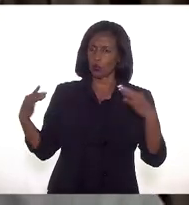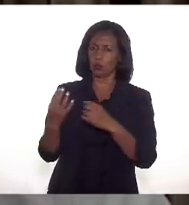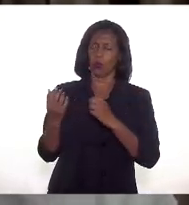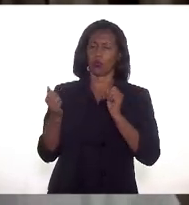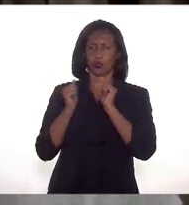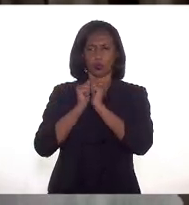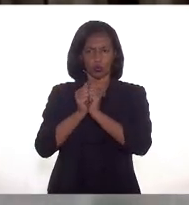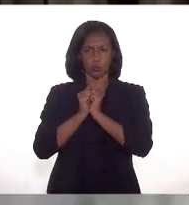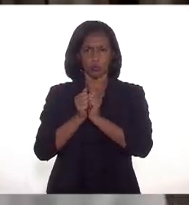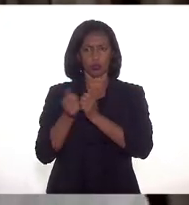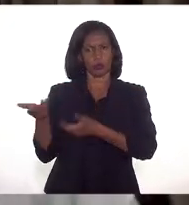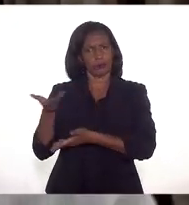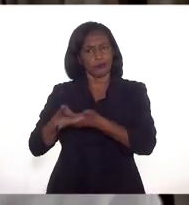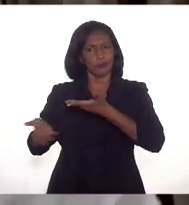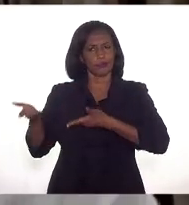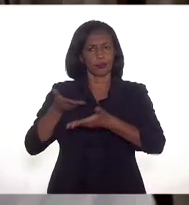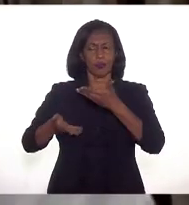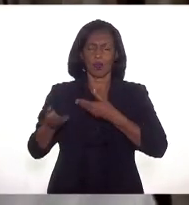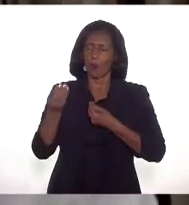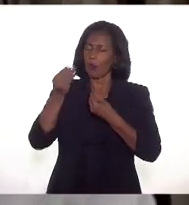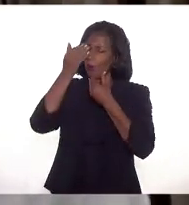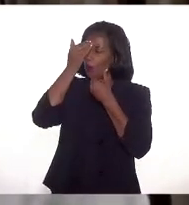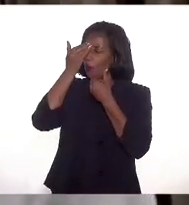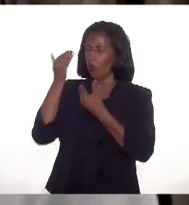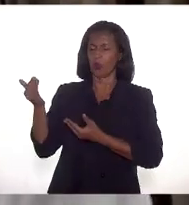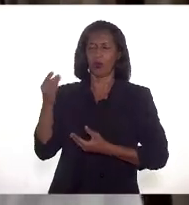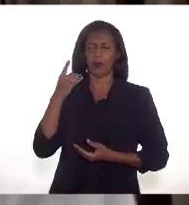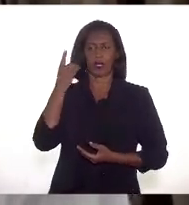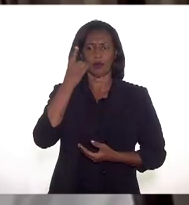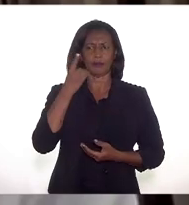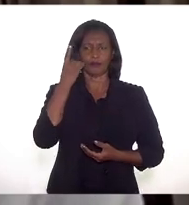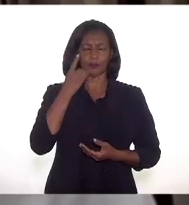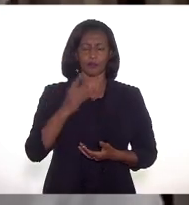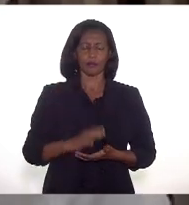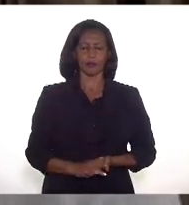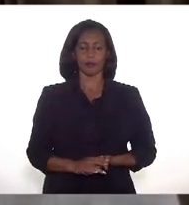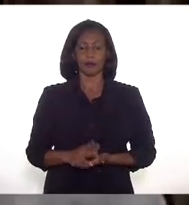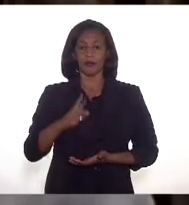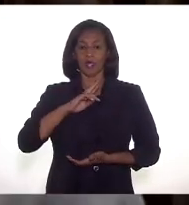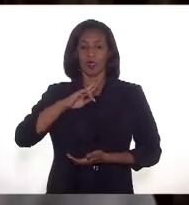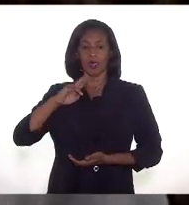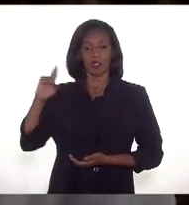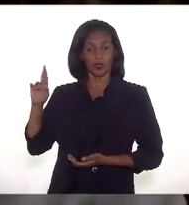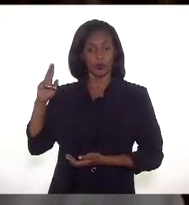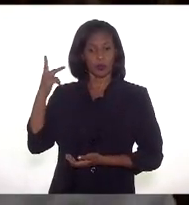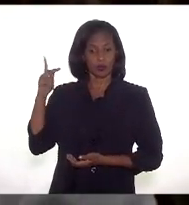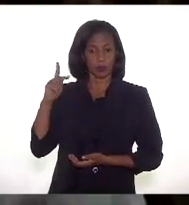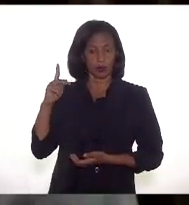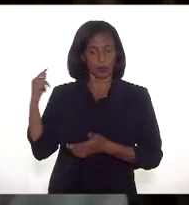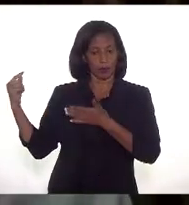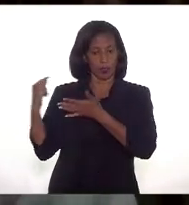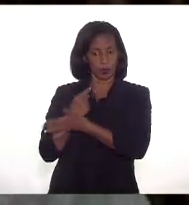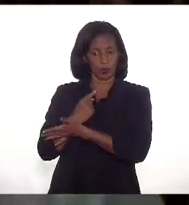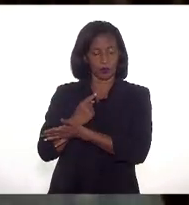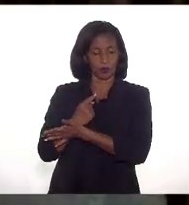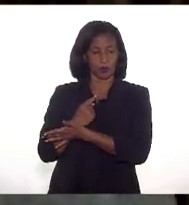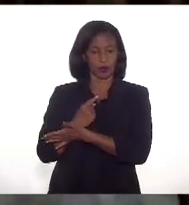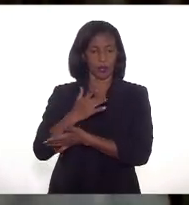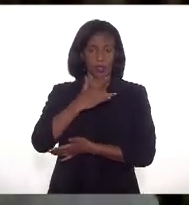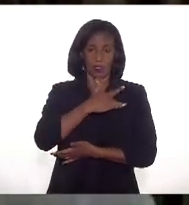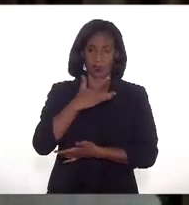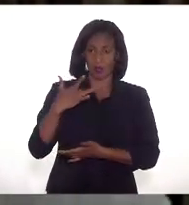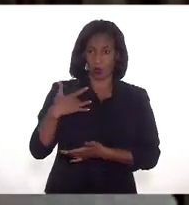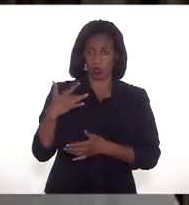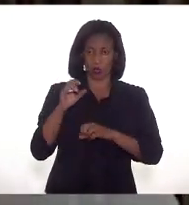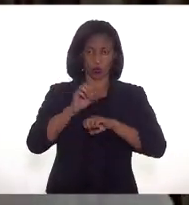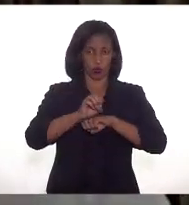conosco. Muito obrigado, viu, deputado? E respondendo à sua pergunta, a saúde e a